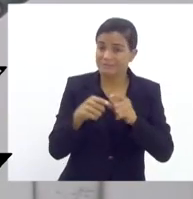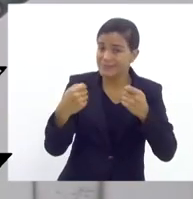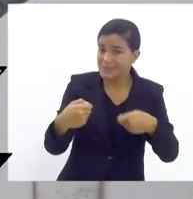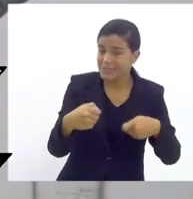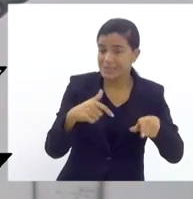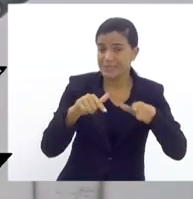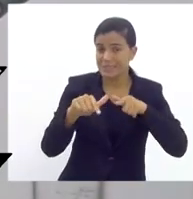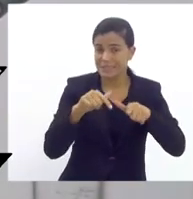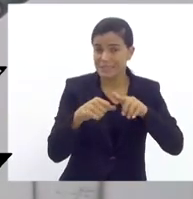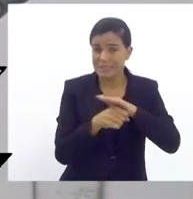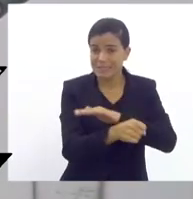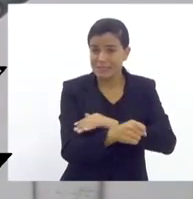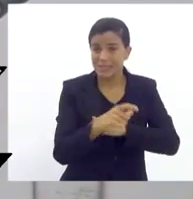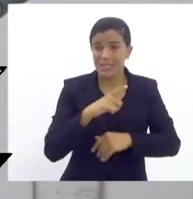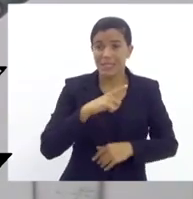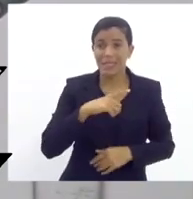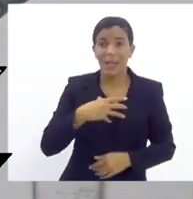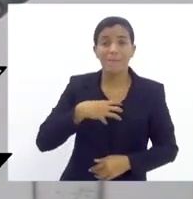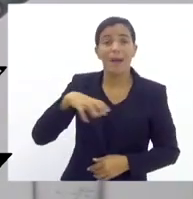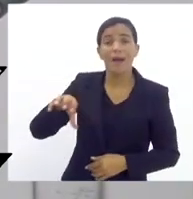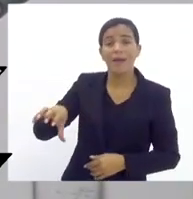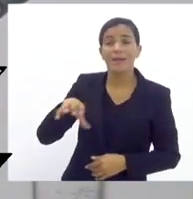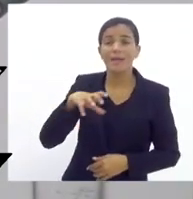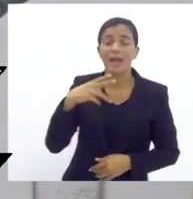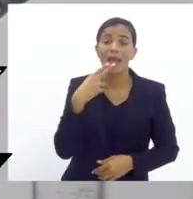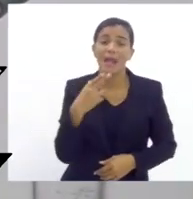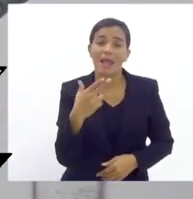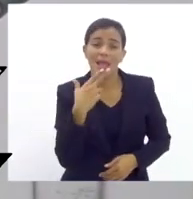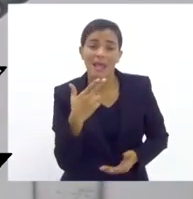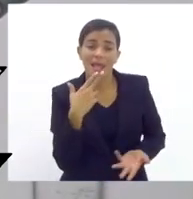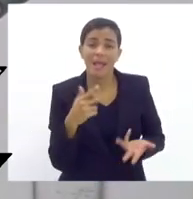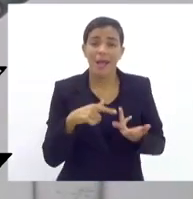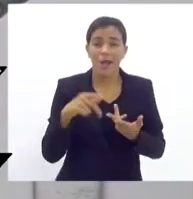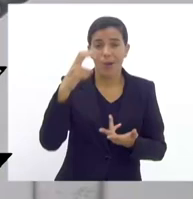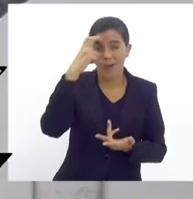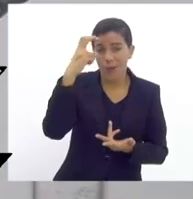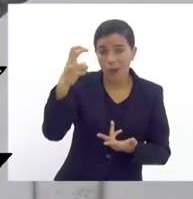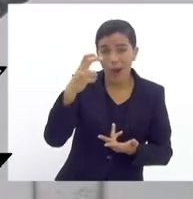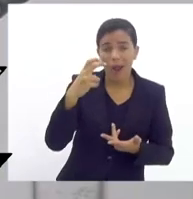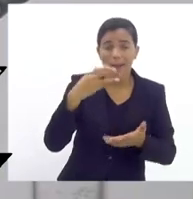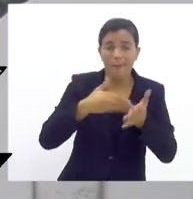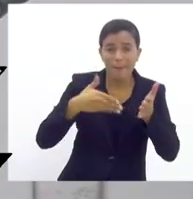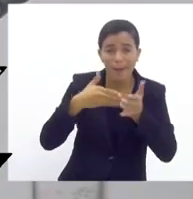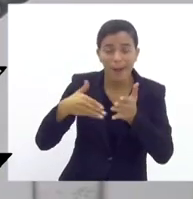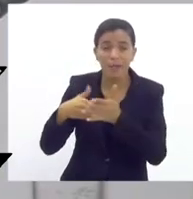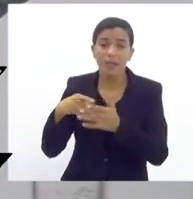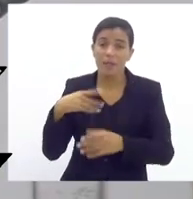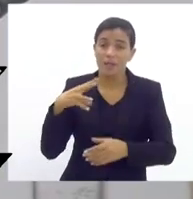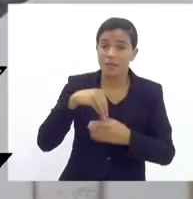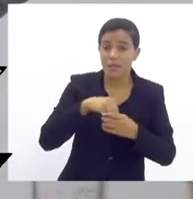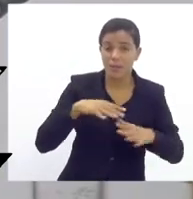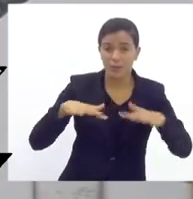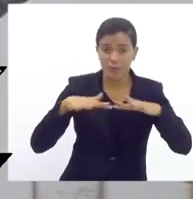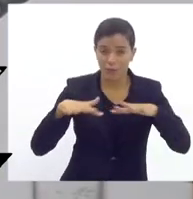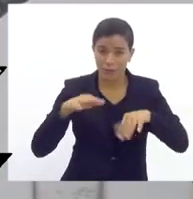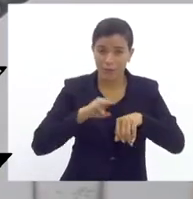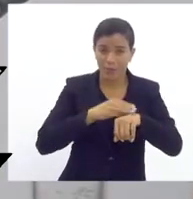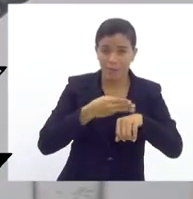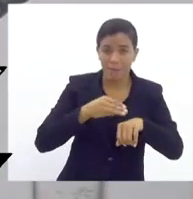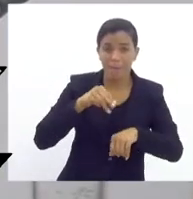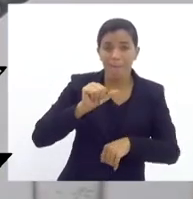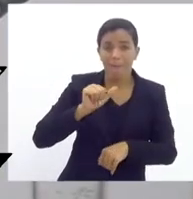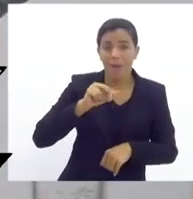tem Bayer que pessoas já falou aqui que é língua tem Baía cultural dentro da mão a gente tocar muito sobre